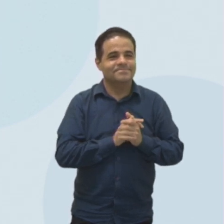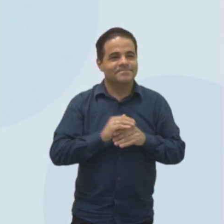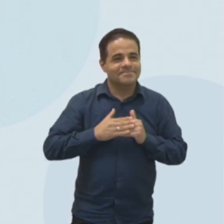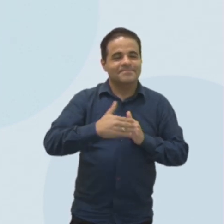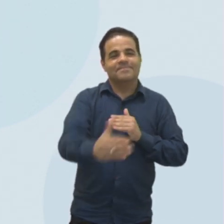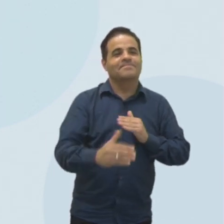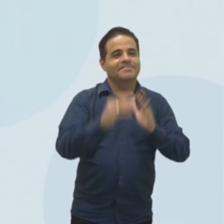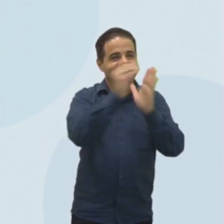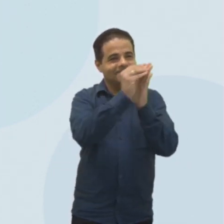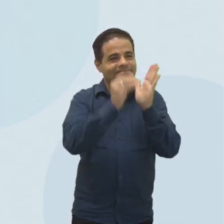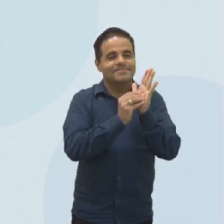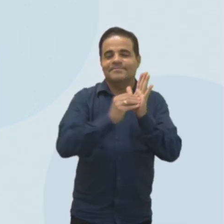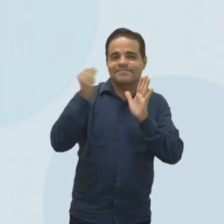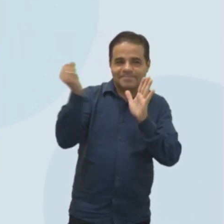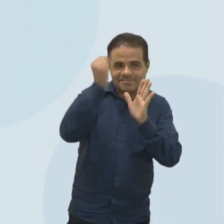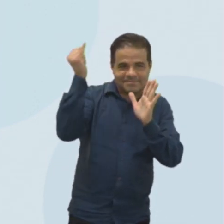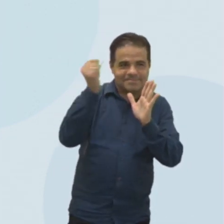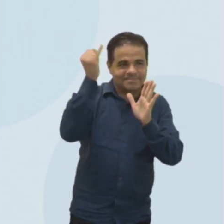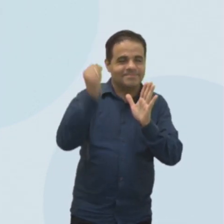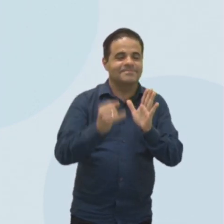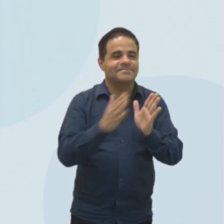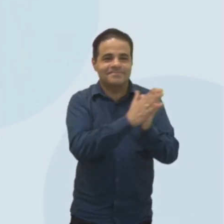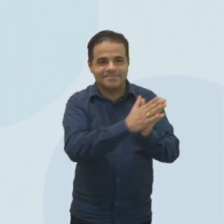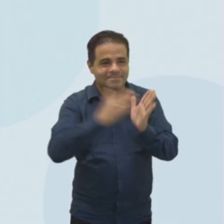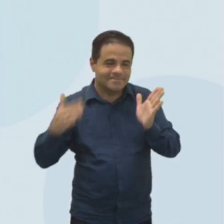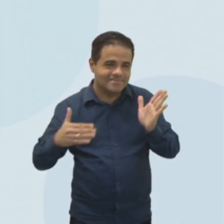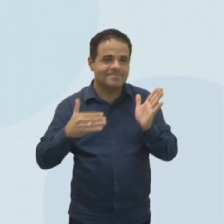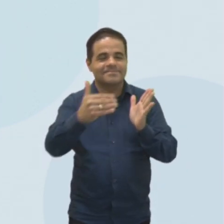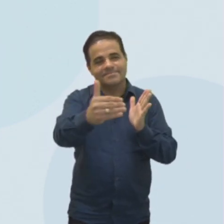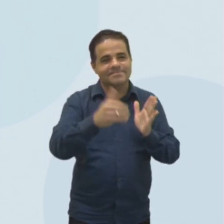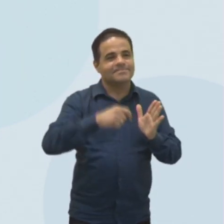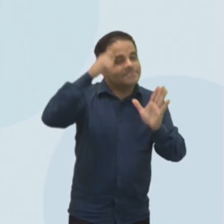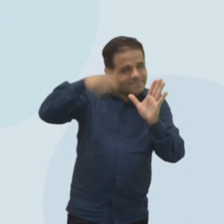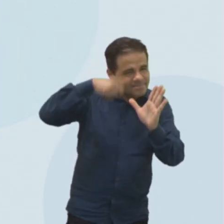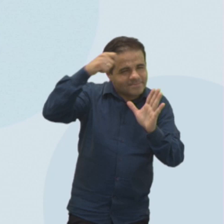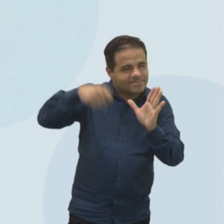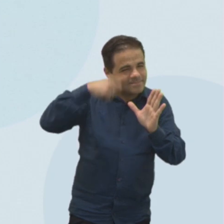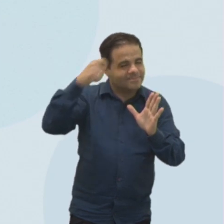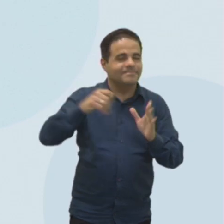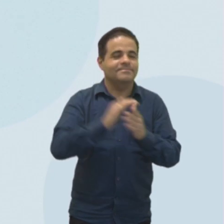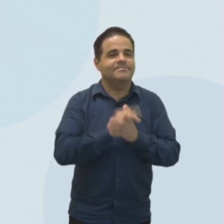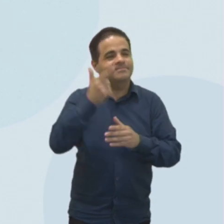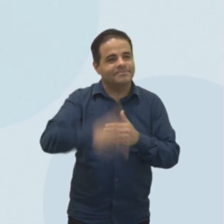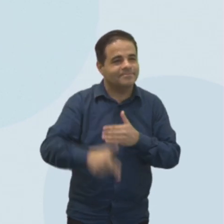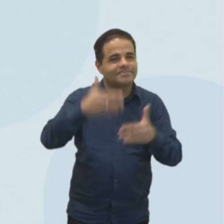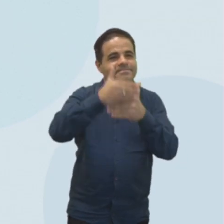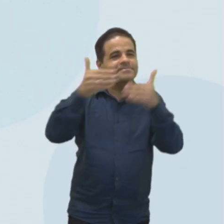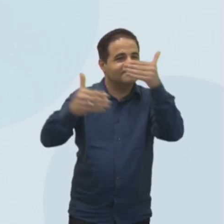Aqui é importante, a gente vai falar um pouco das autorizações. Próximo slide.